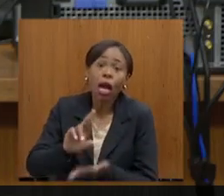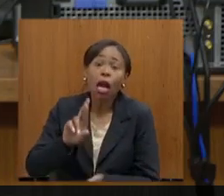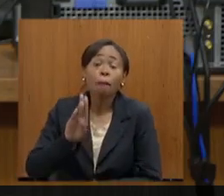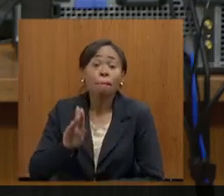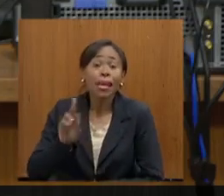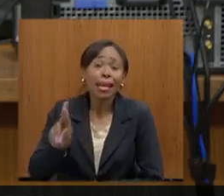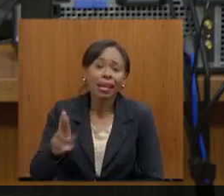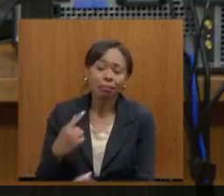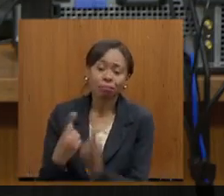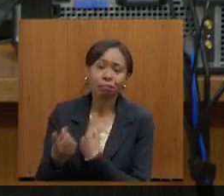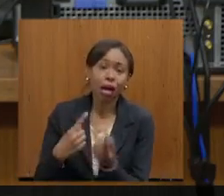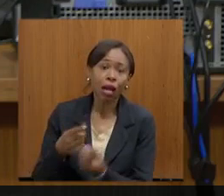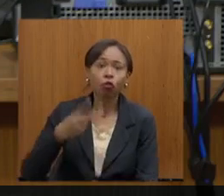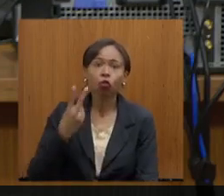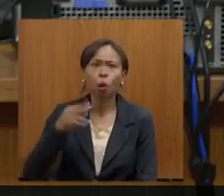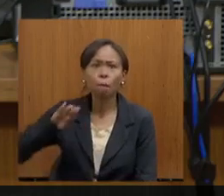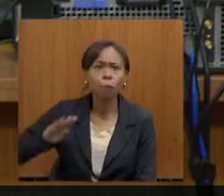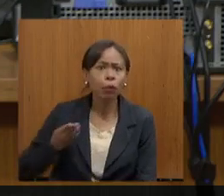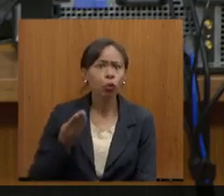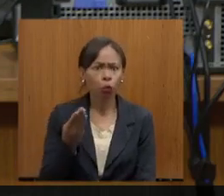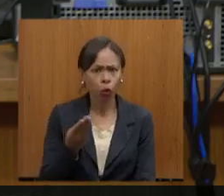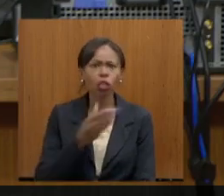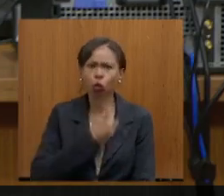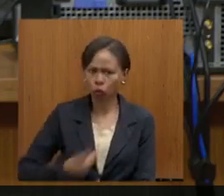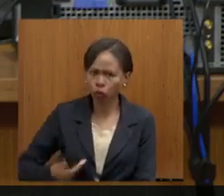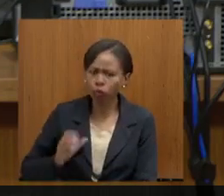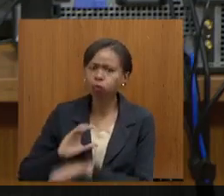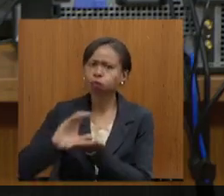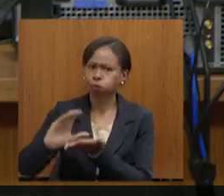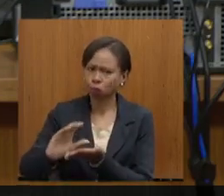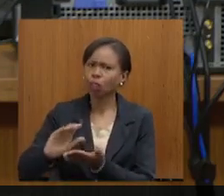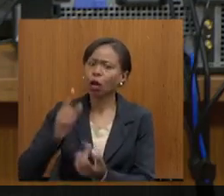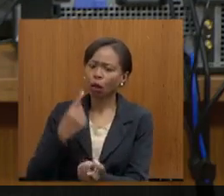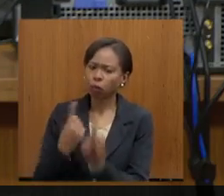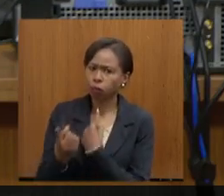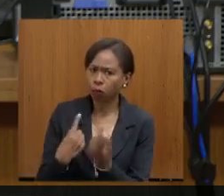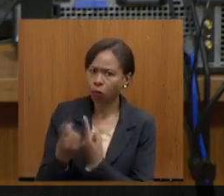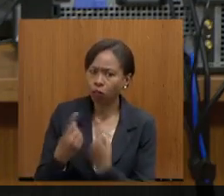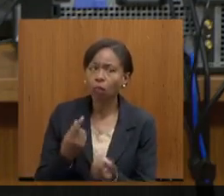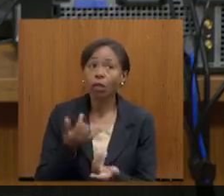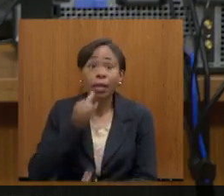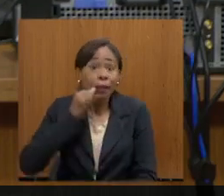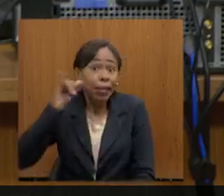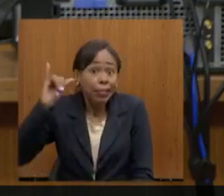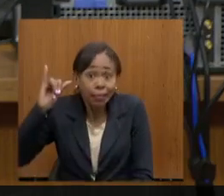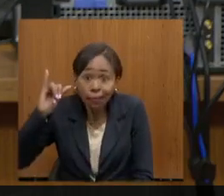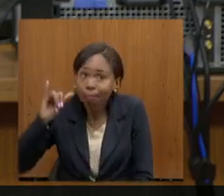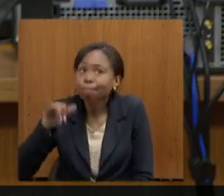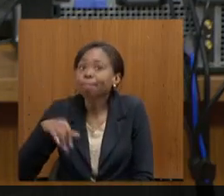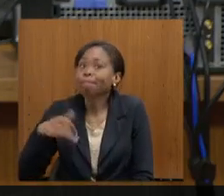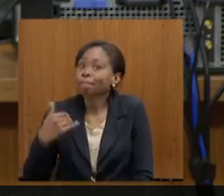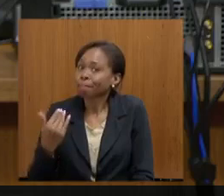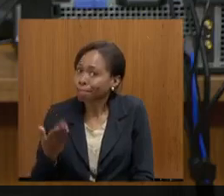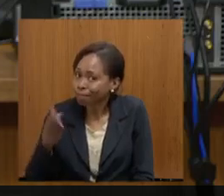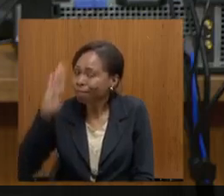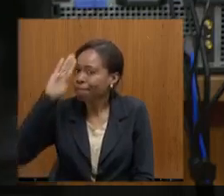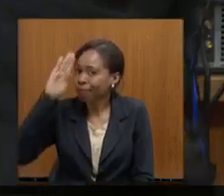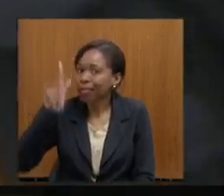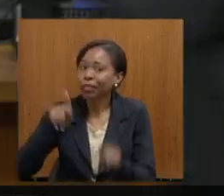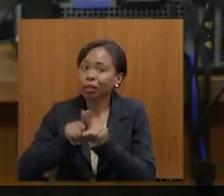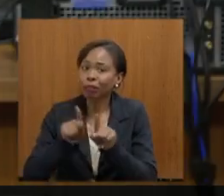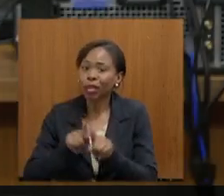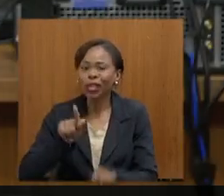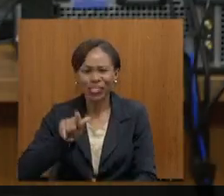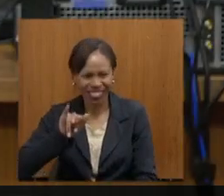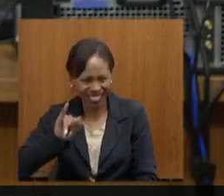Bilhões de recuperação a evolução do programa de importantes energia então nem se fala né deputado do rio quando fala de energia minha mamãe